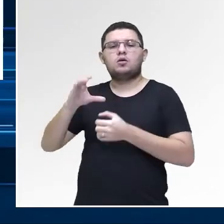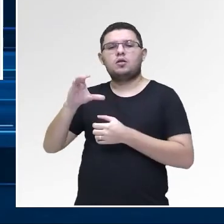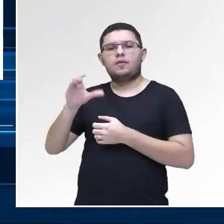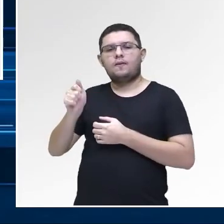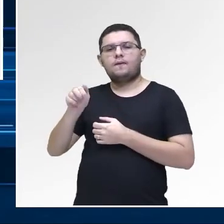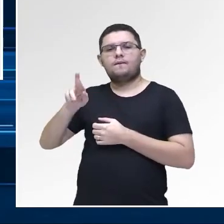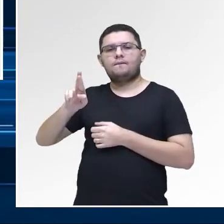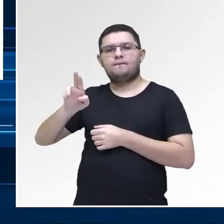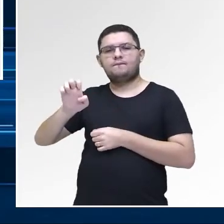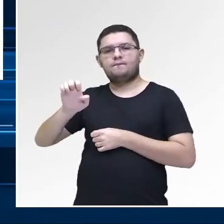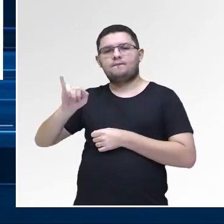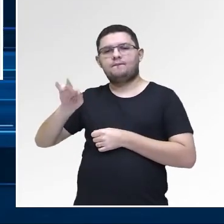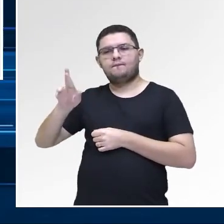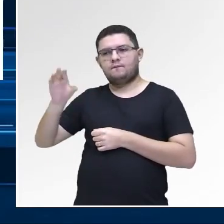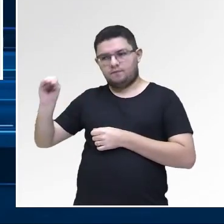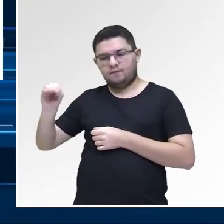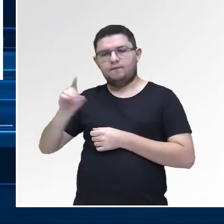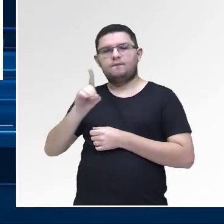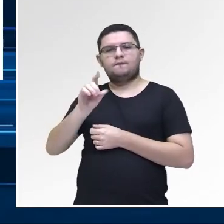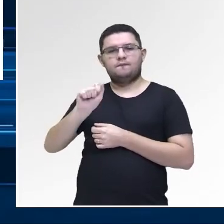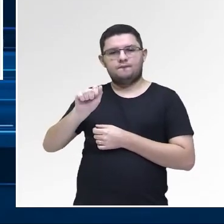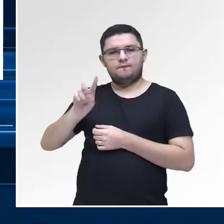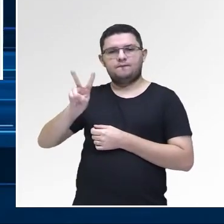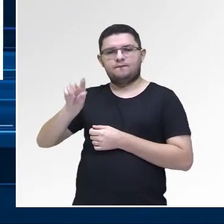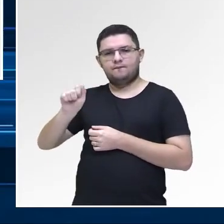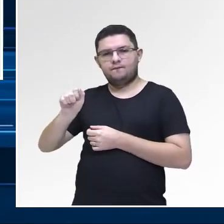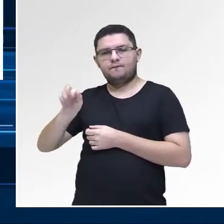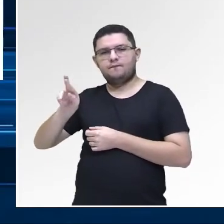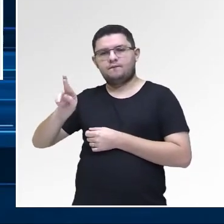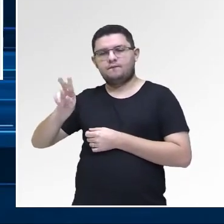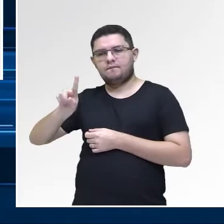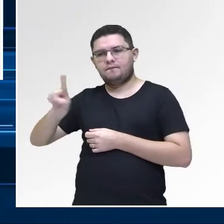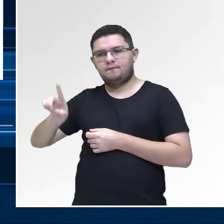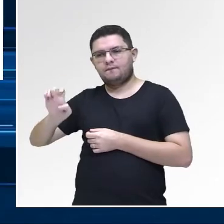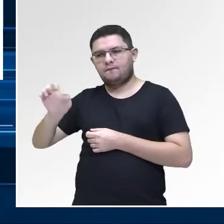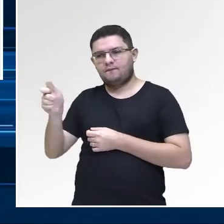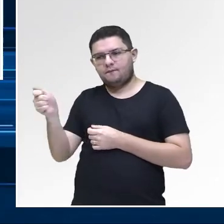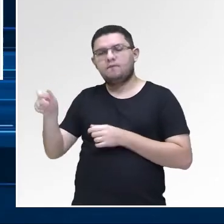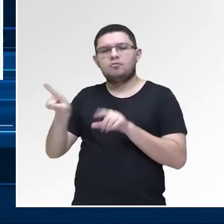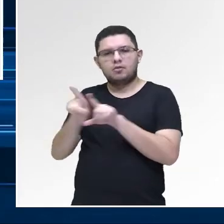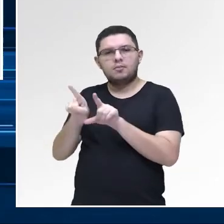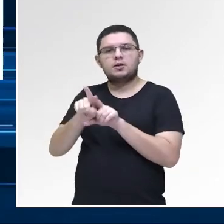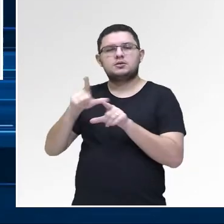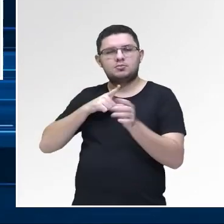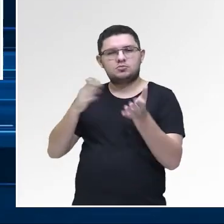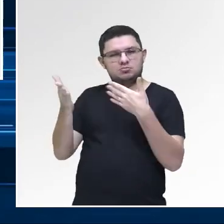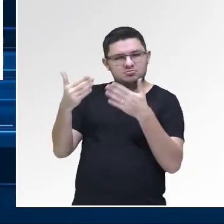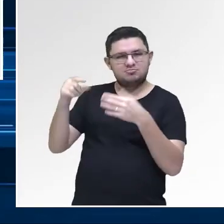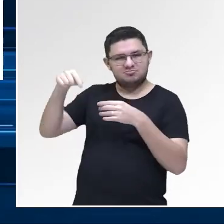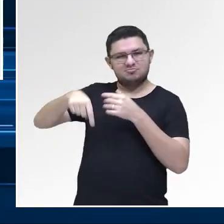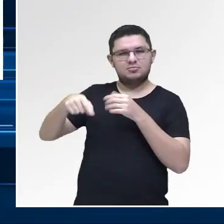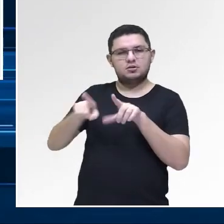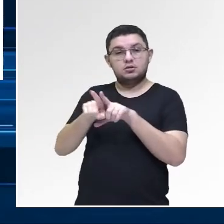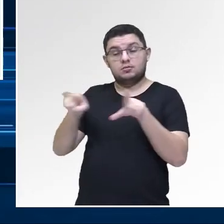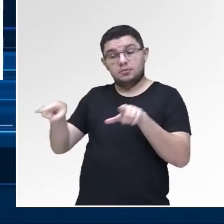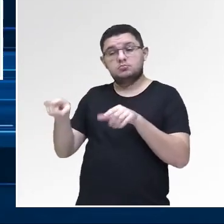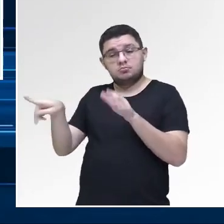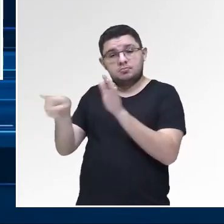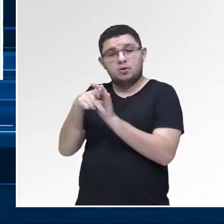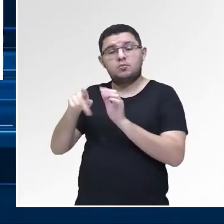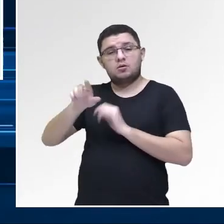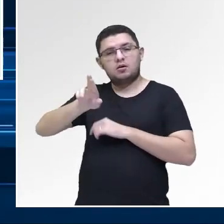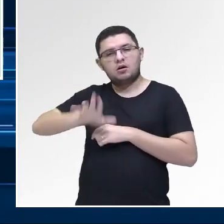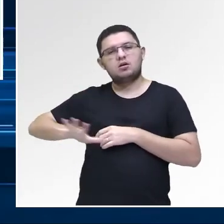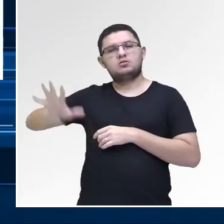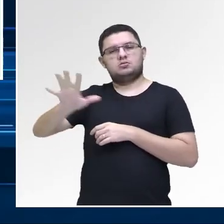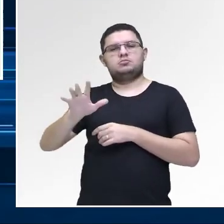aqui, né? Então, Careiro da Várzea também faz parte da região metropolitana de Manaus, tá?